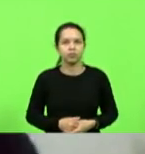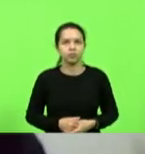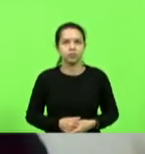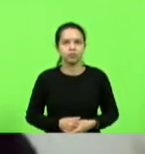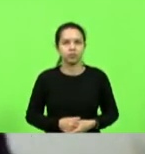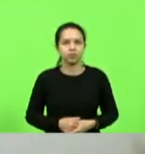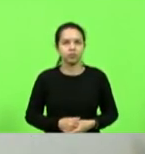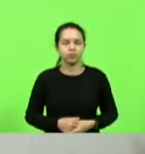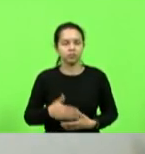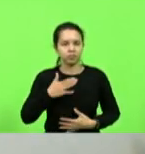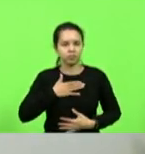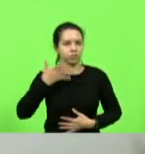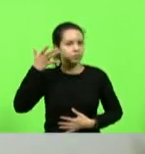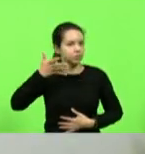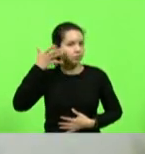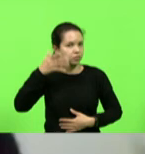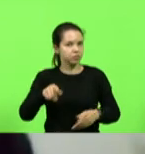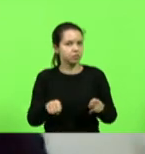na minha fala também,